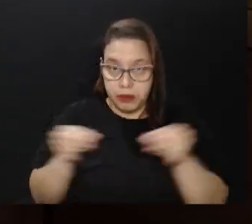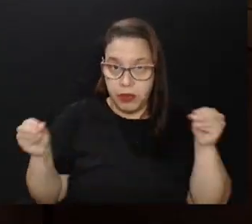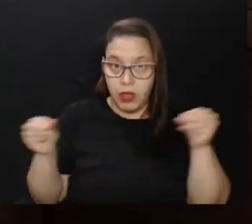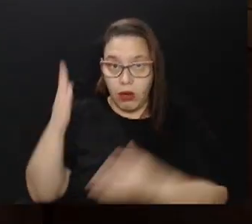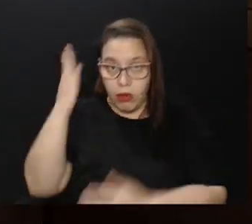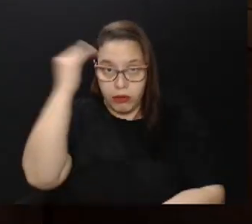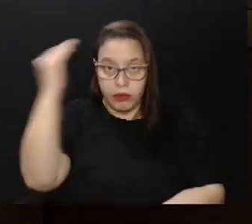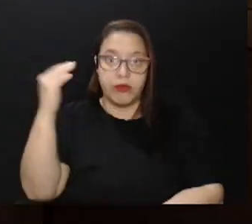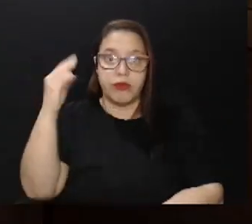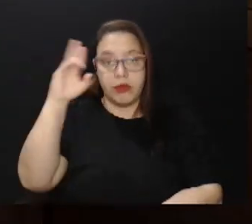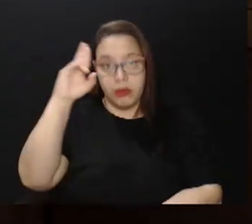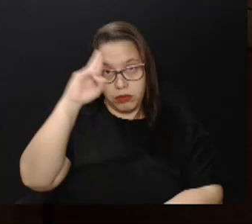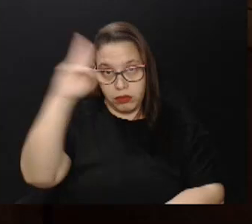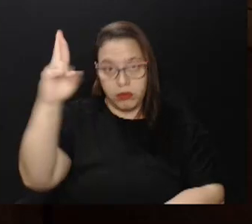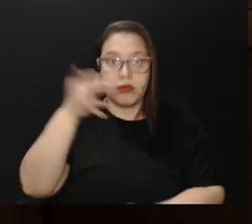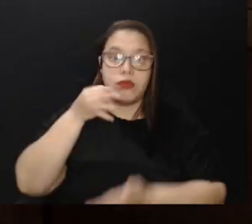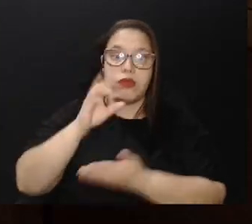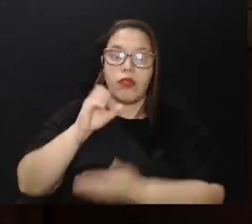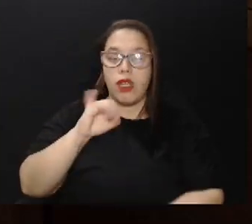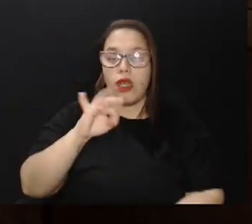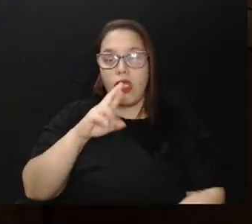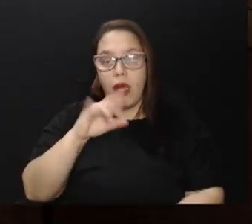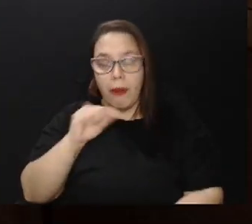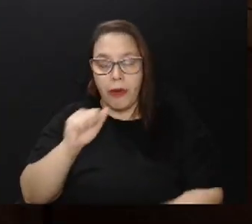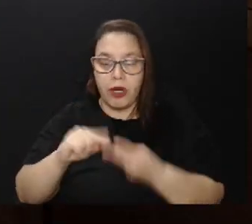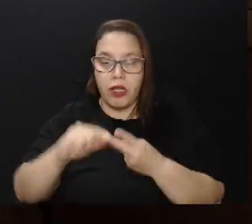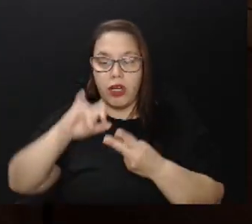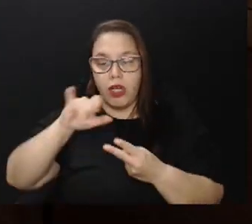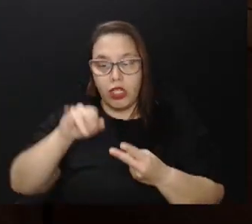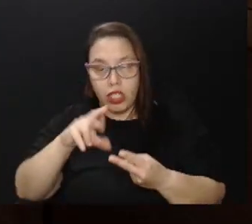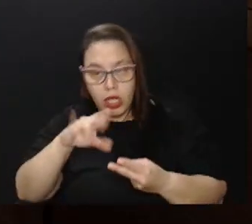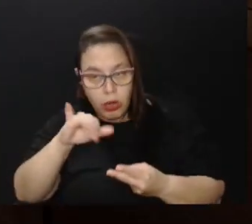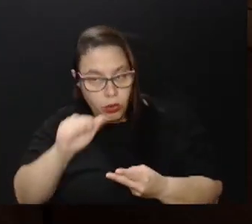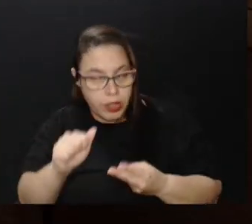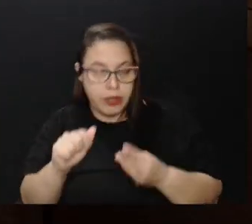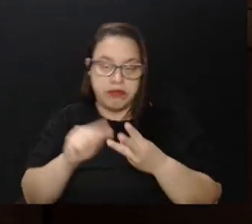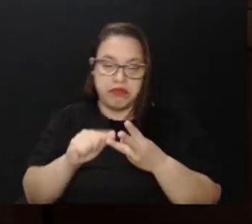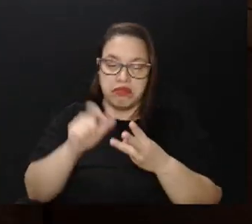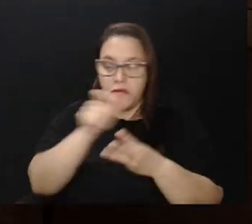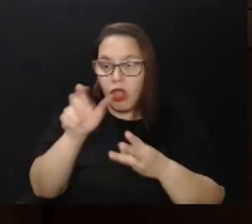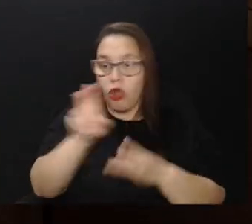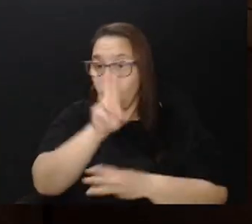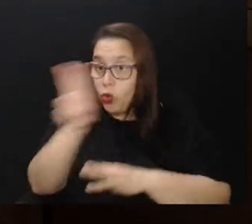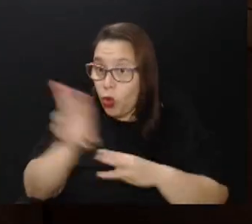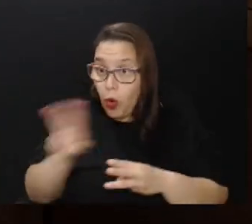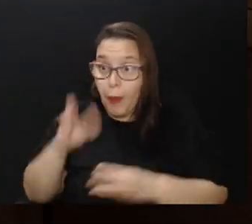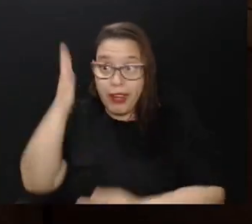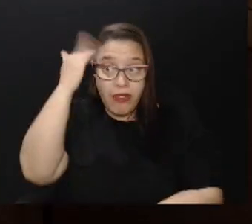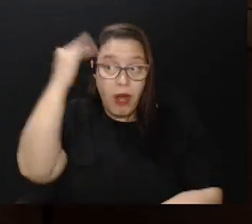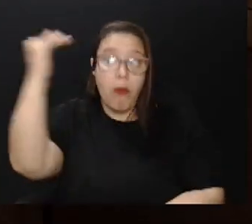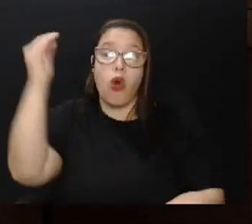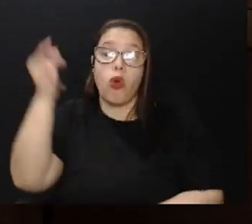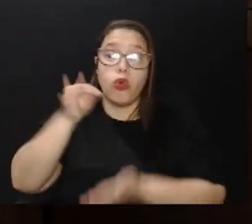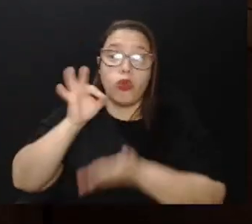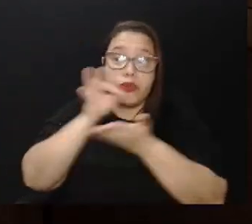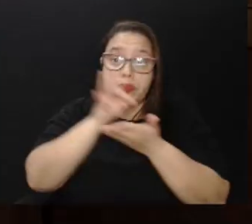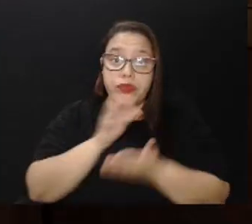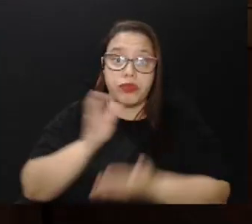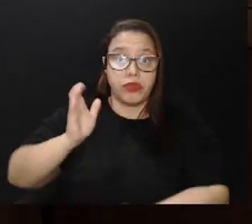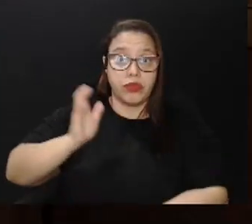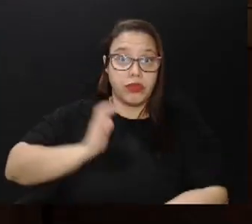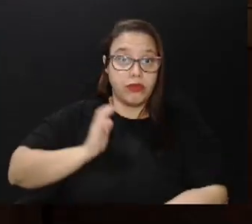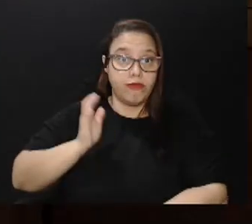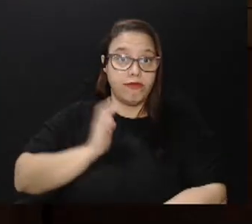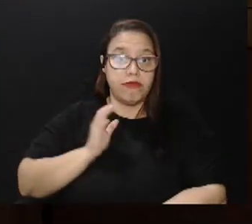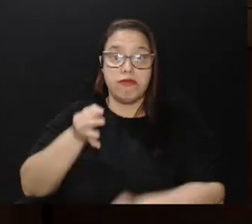Barão de Itapura, Barão de Jaguara, não é? Tantos outros. Então, formou-se uma elite cafeeira.